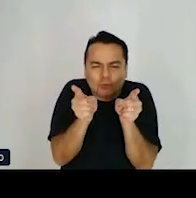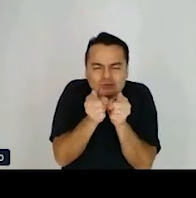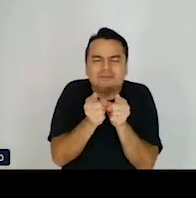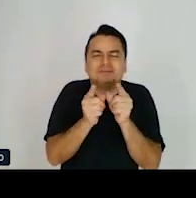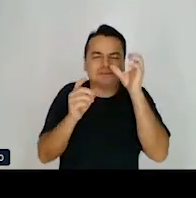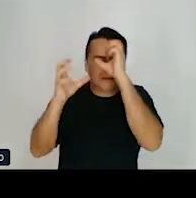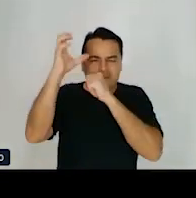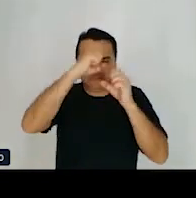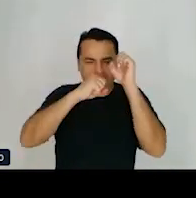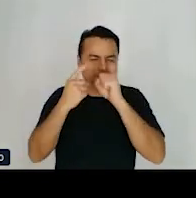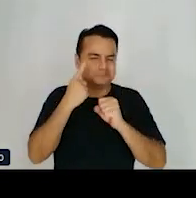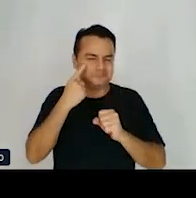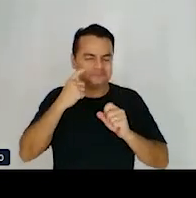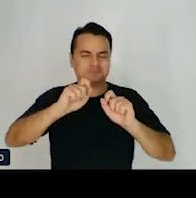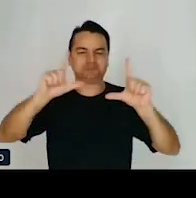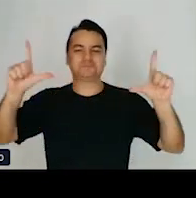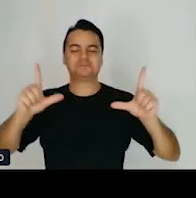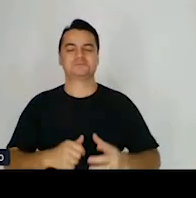para rodar.